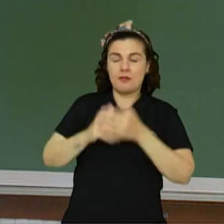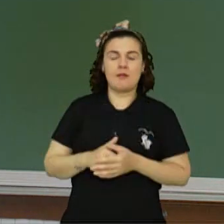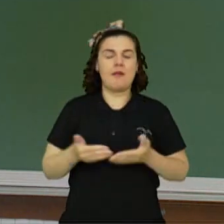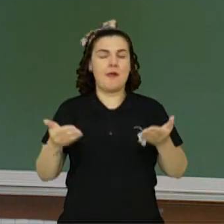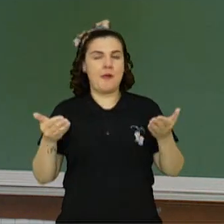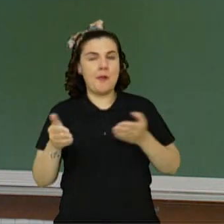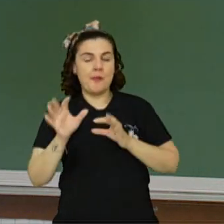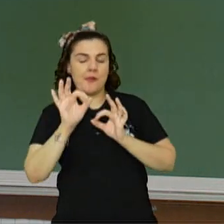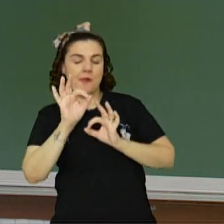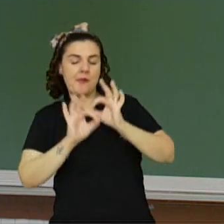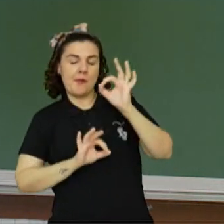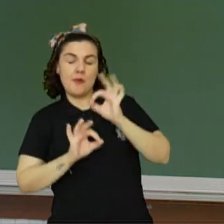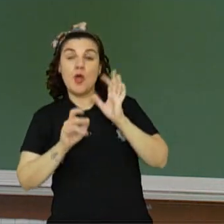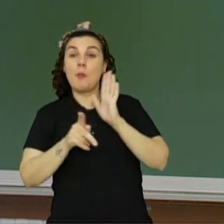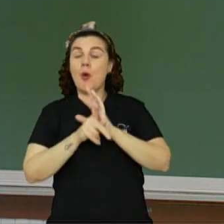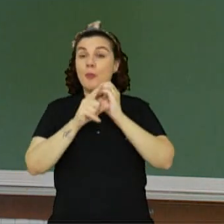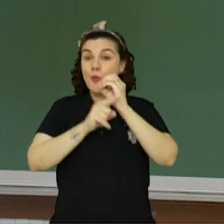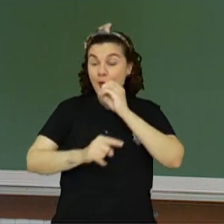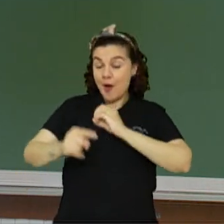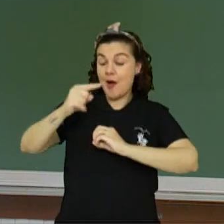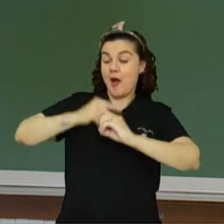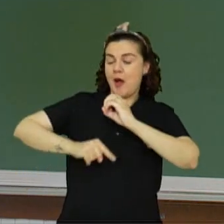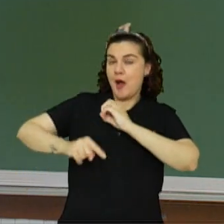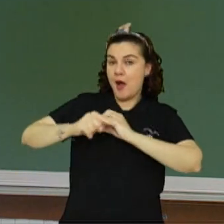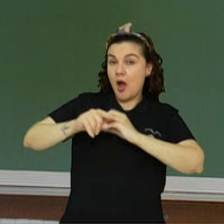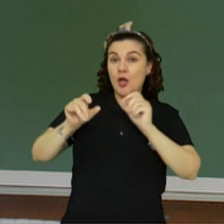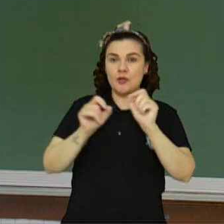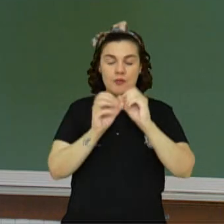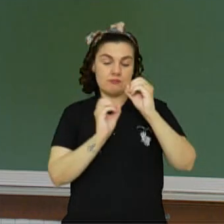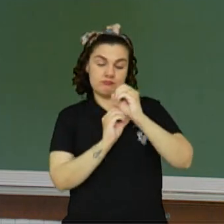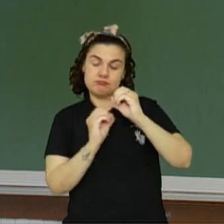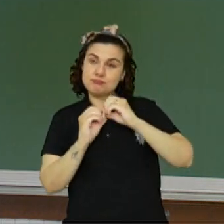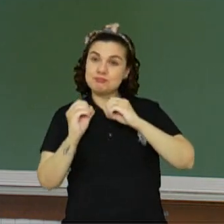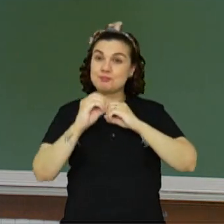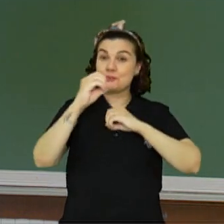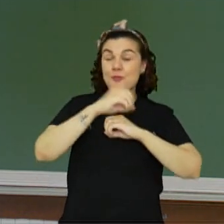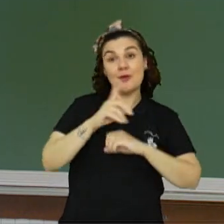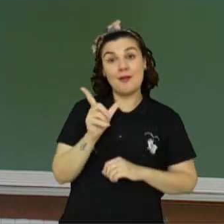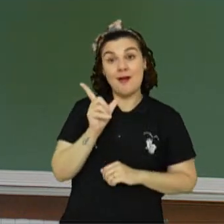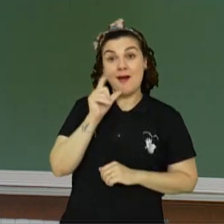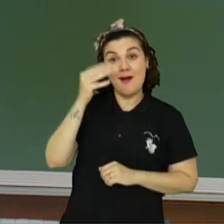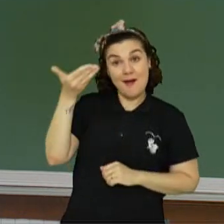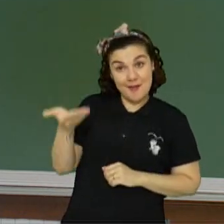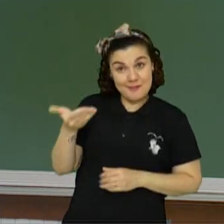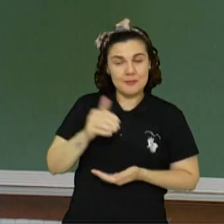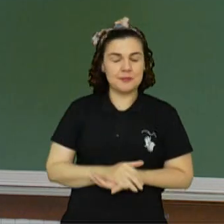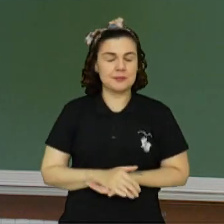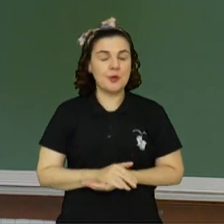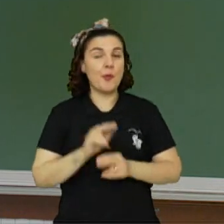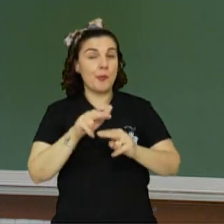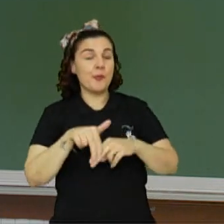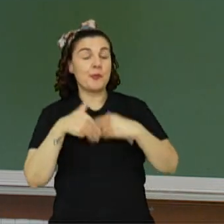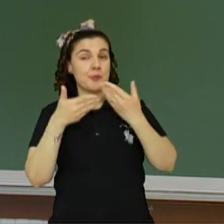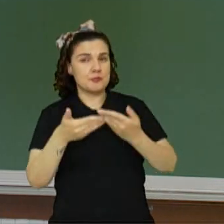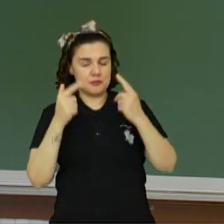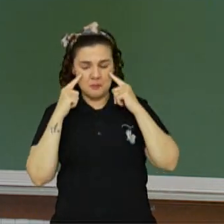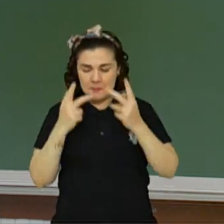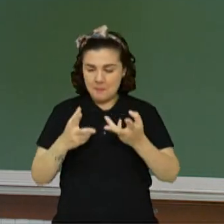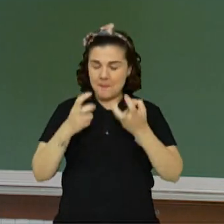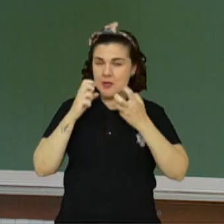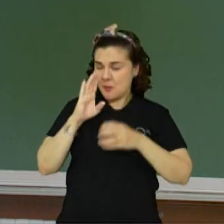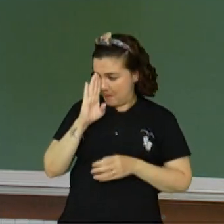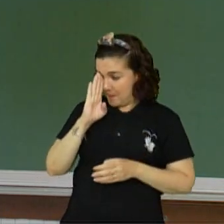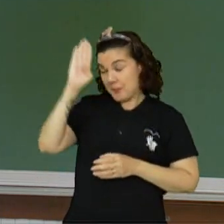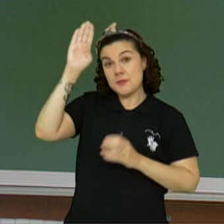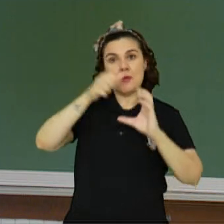estão arranjados os átomos que formam as moléculas da água, né? E é em função disso que nós observamos a principal